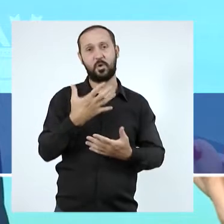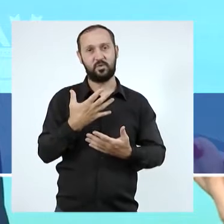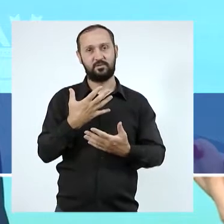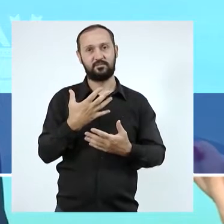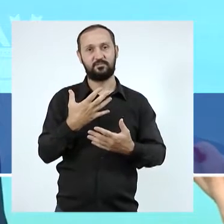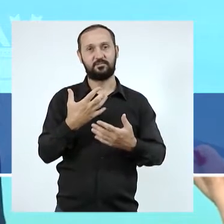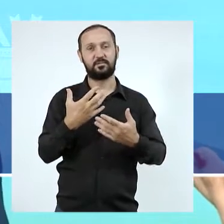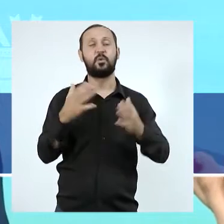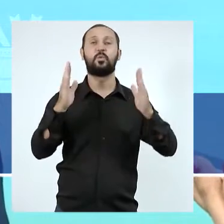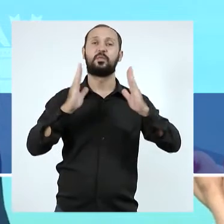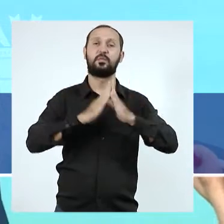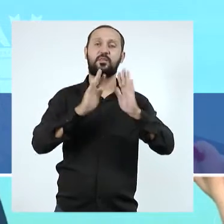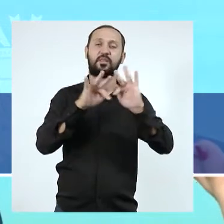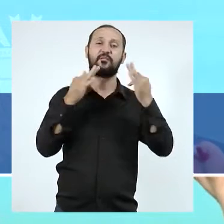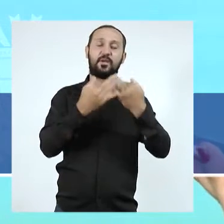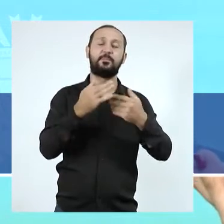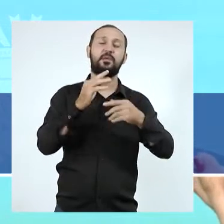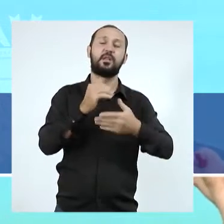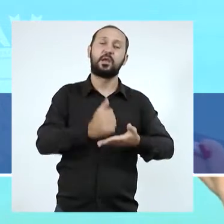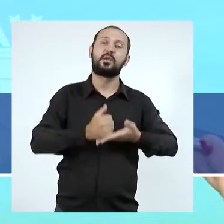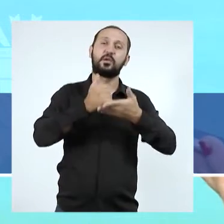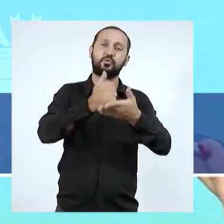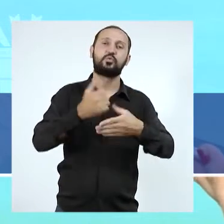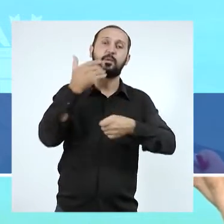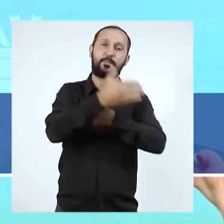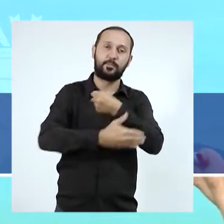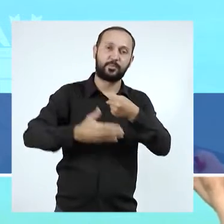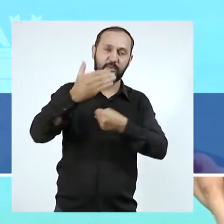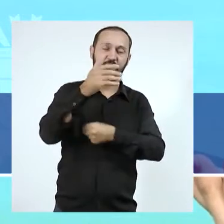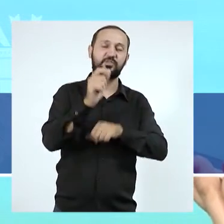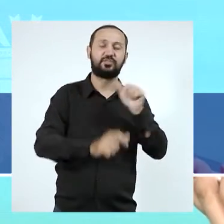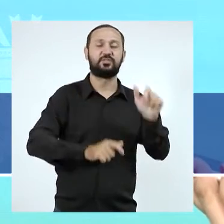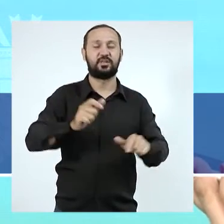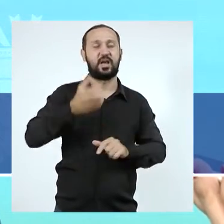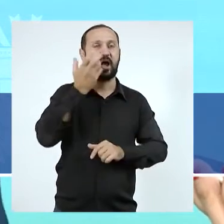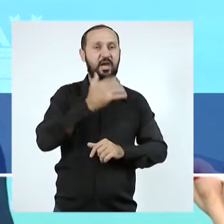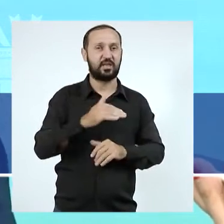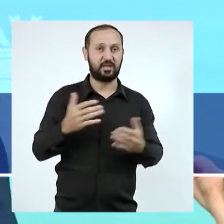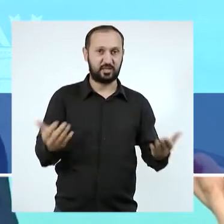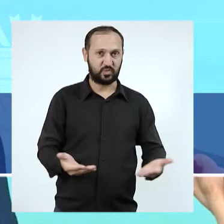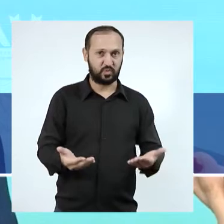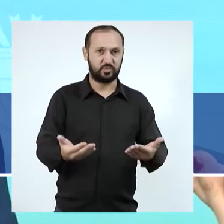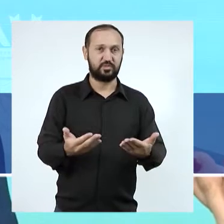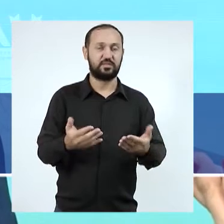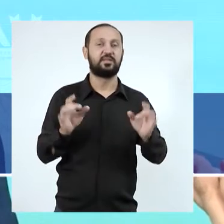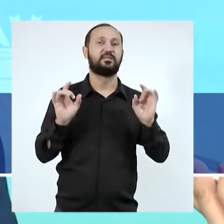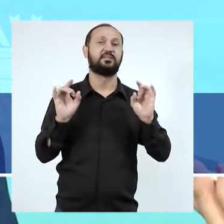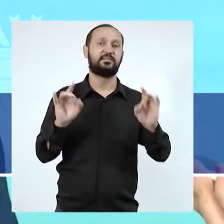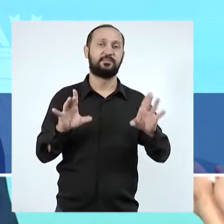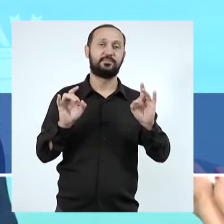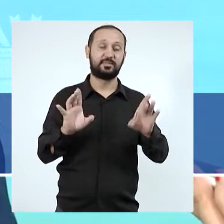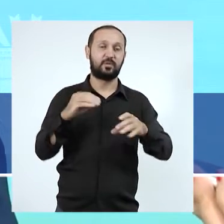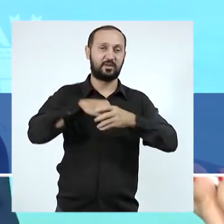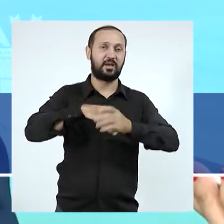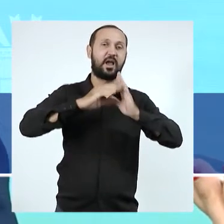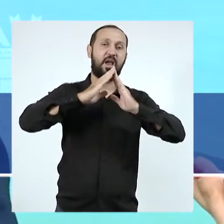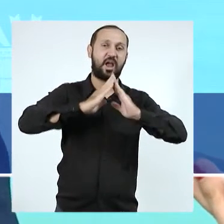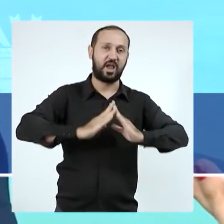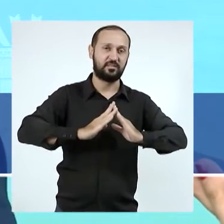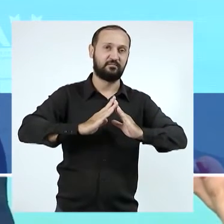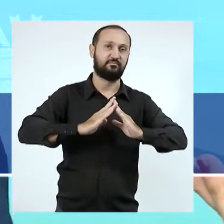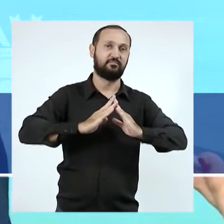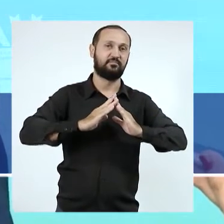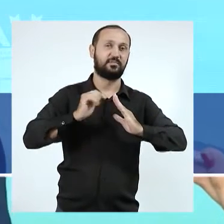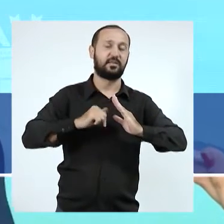informações para as pessoas de bem, né, que estão dentro do ambiente familiar, que ajude a proteger essas crianças que